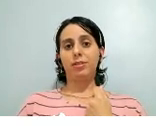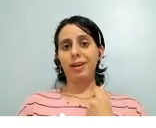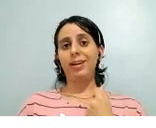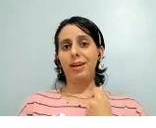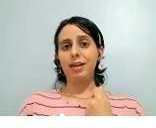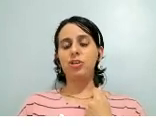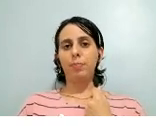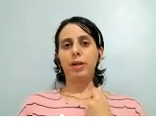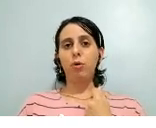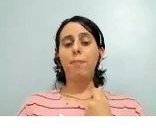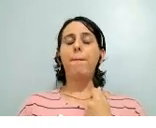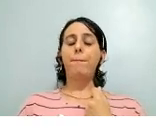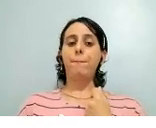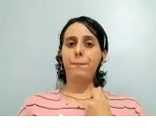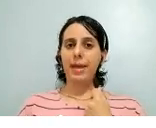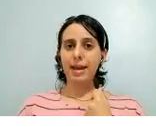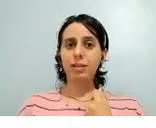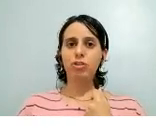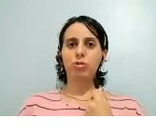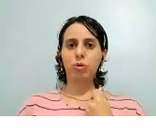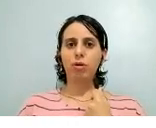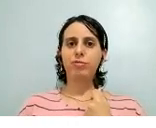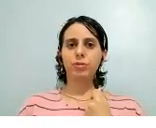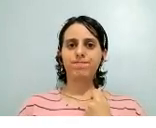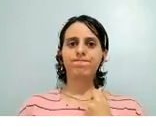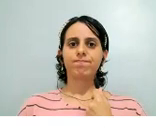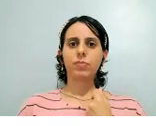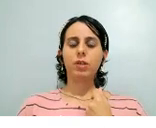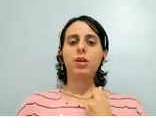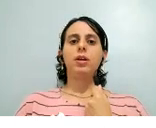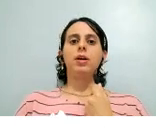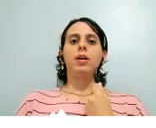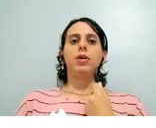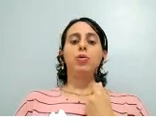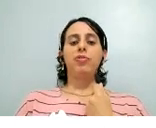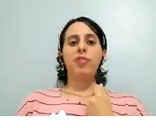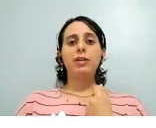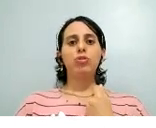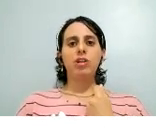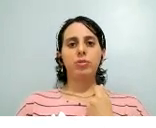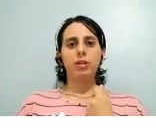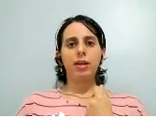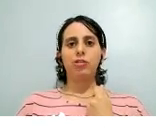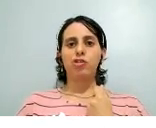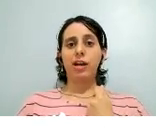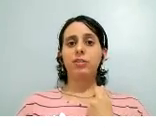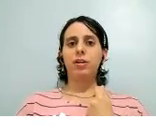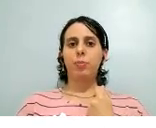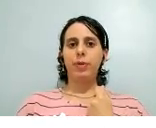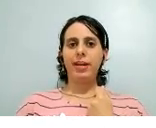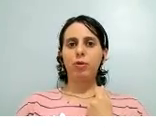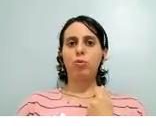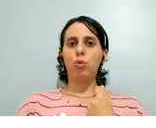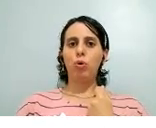que até quem já pegou pegue de novo, o fato de alguém já